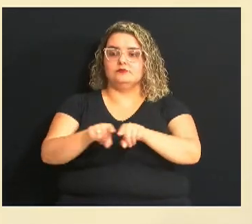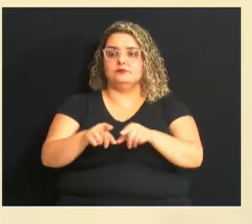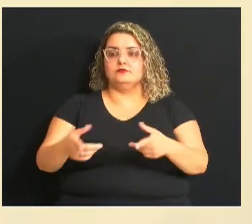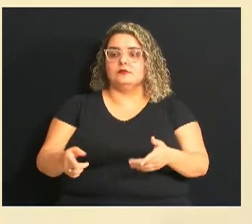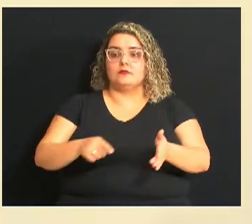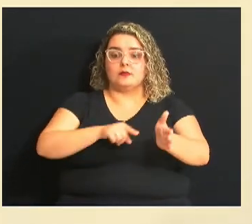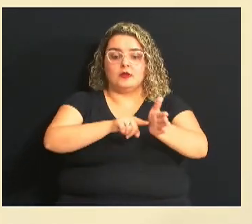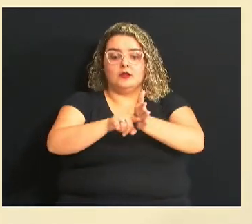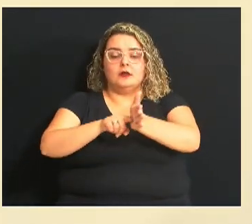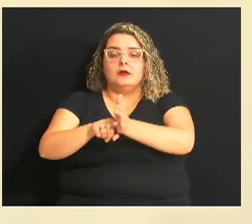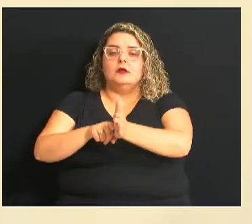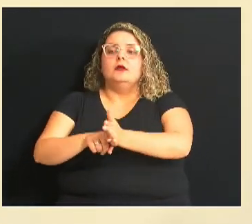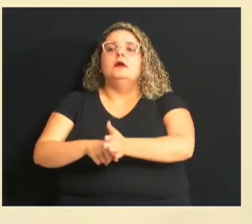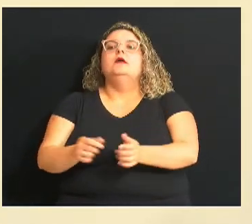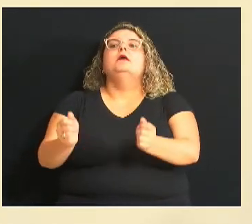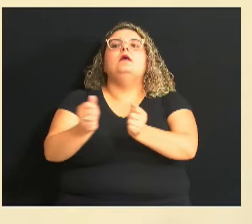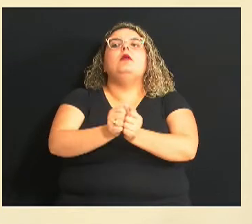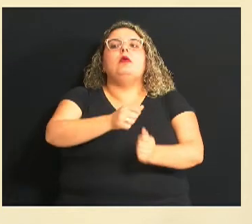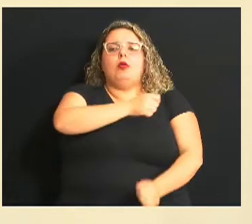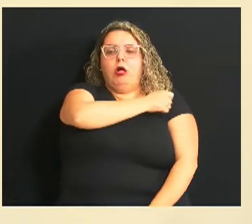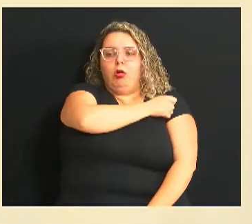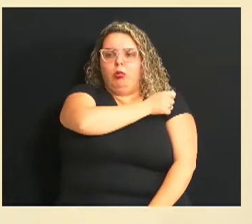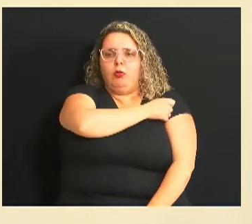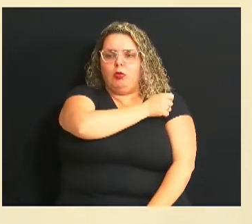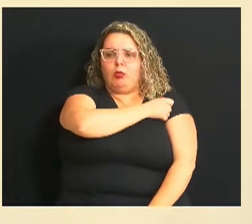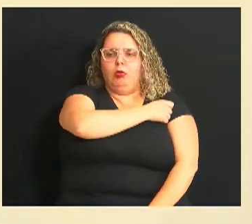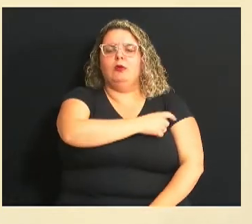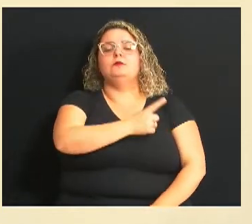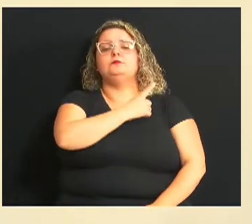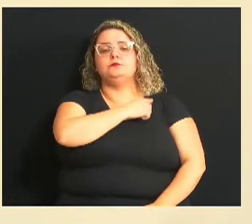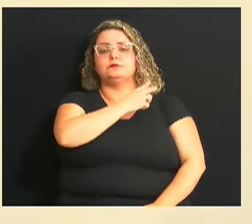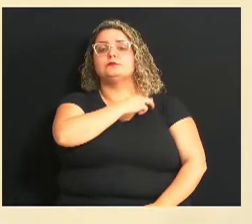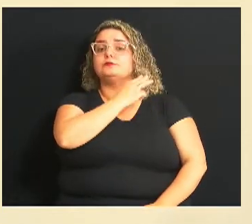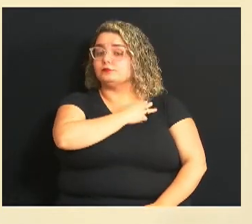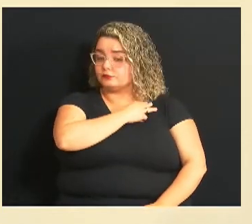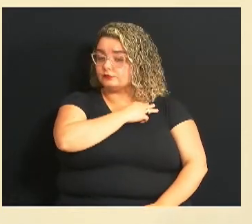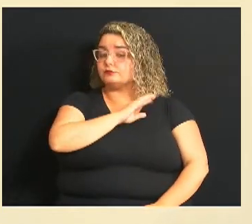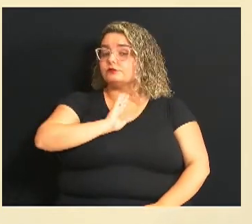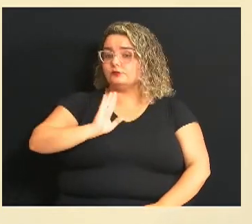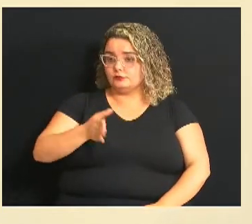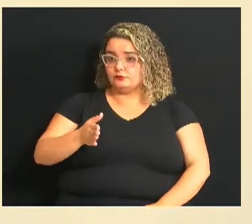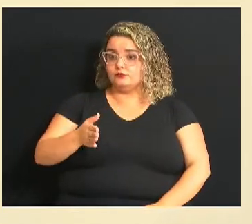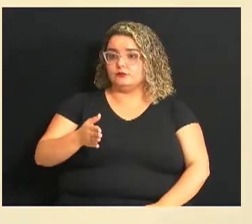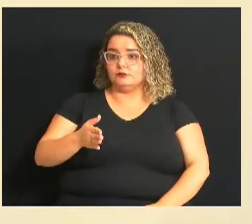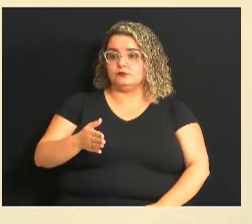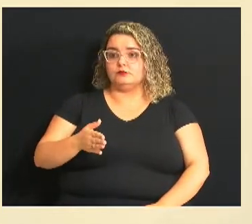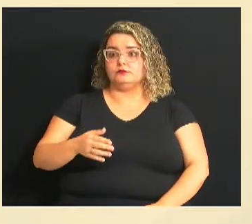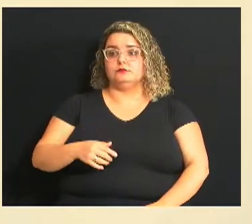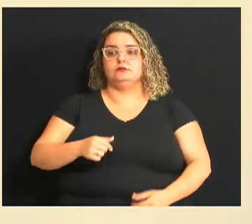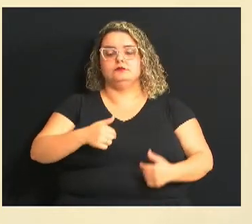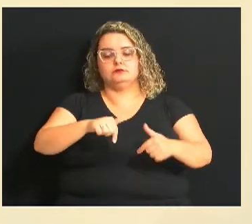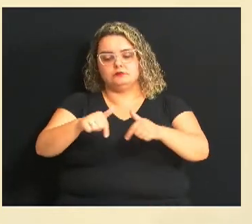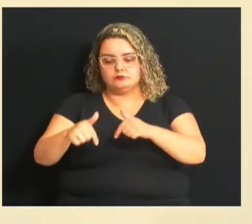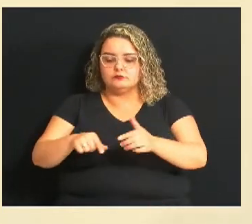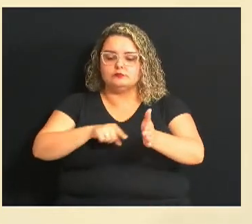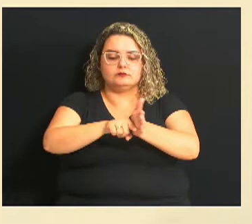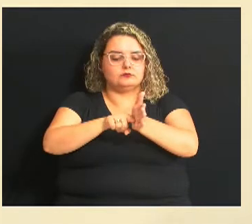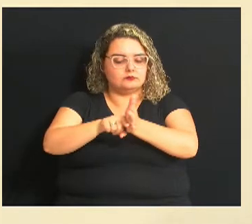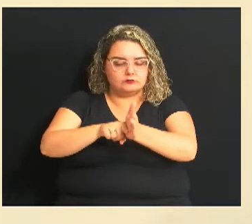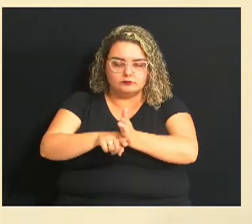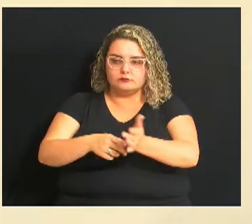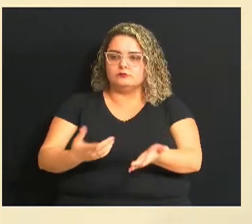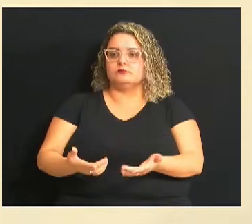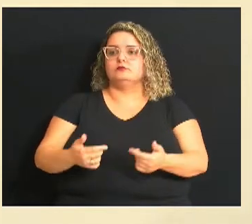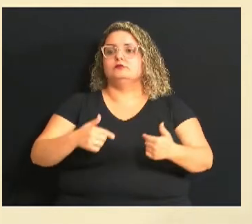pesquisa, com os alunos, já alunos do ensino médio. Alunos de ensino médio trabalhando com pesquisa.